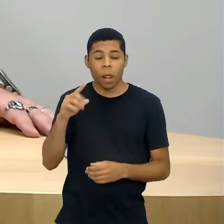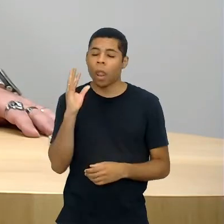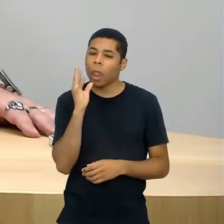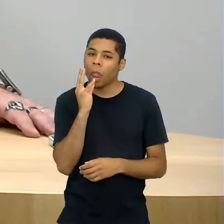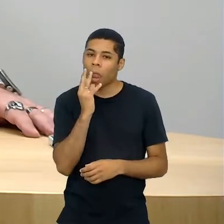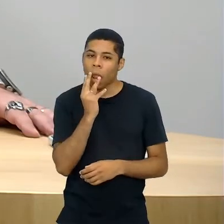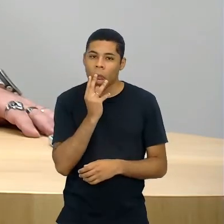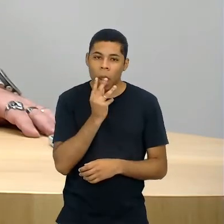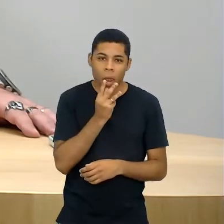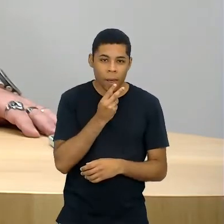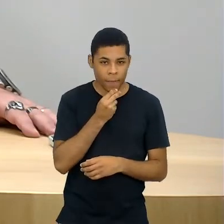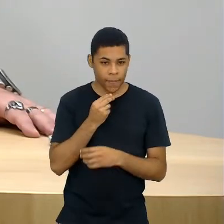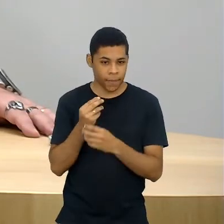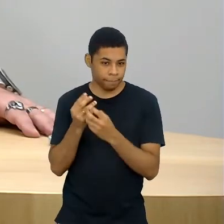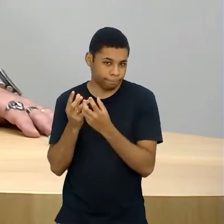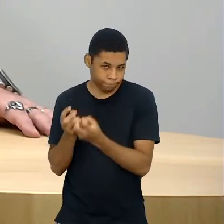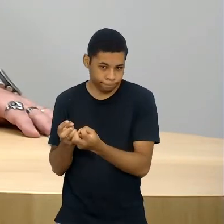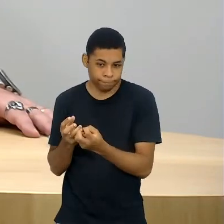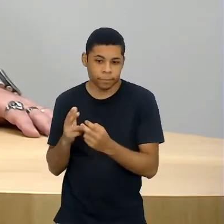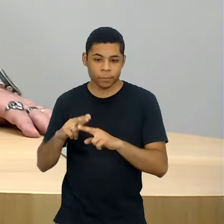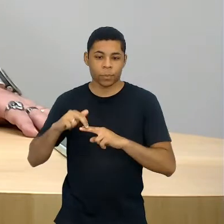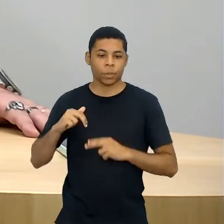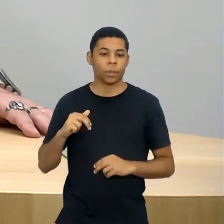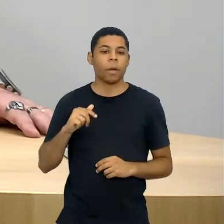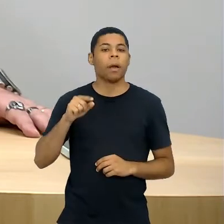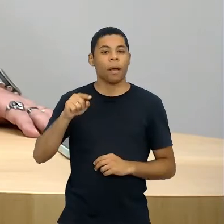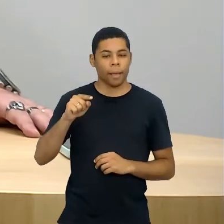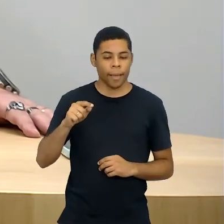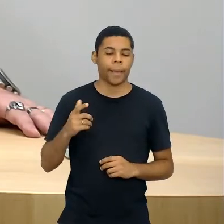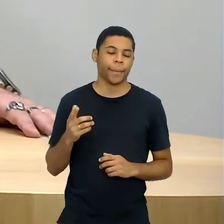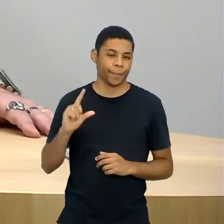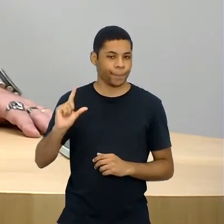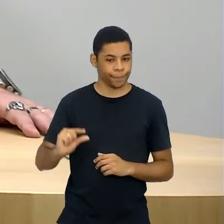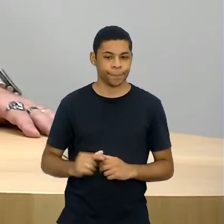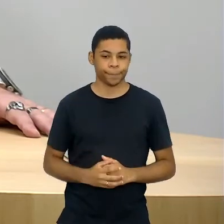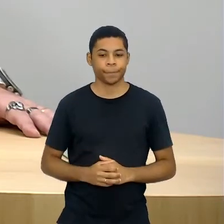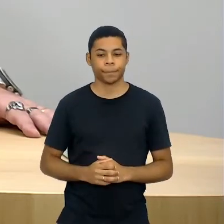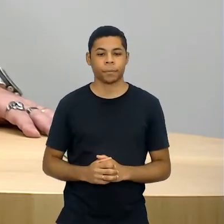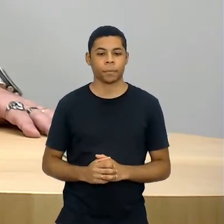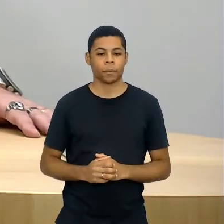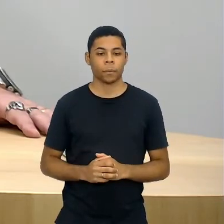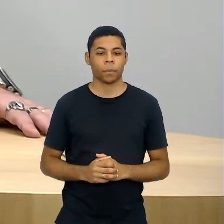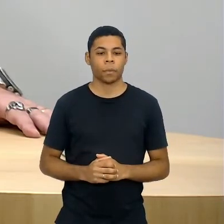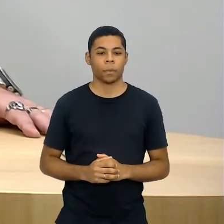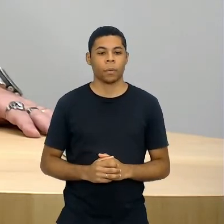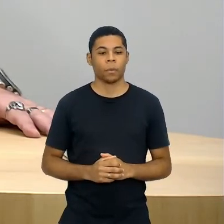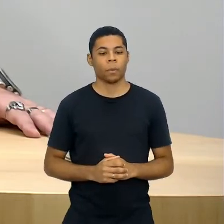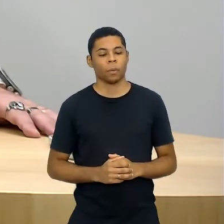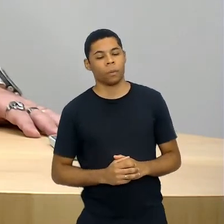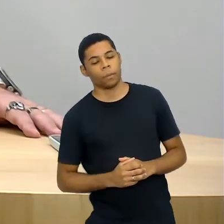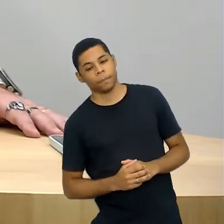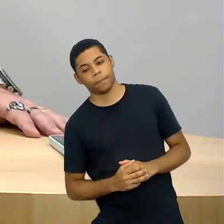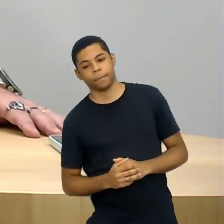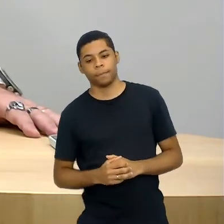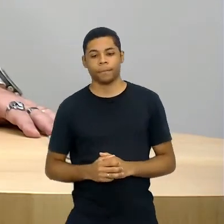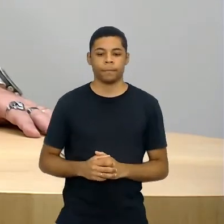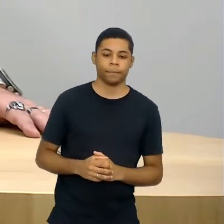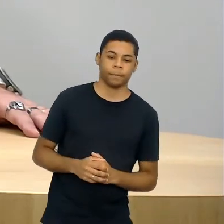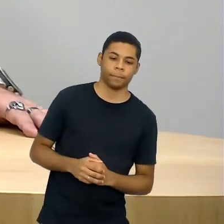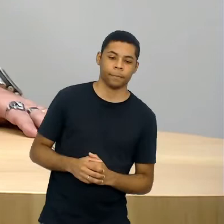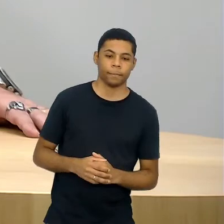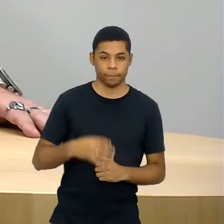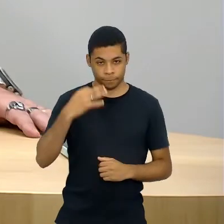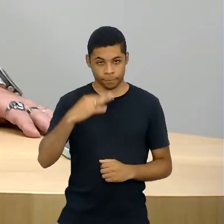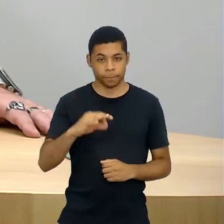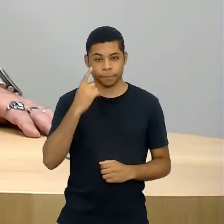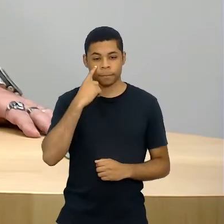de resfriamento, então ela vai ter menos cavidades. Então cavidades aí milímetras, tá certo?